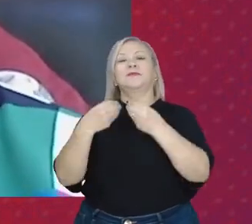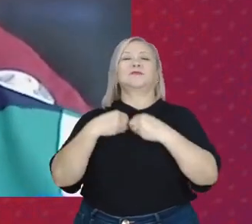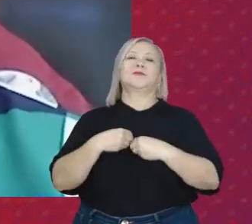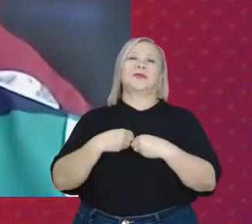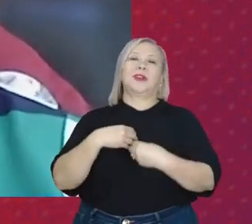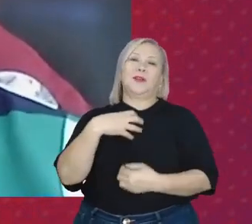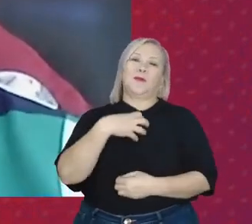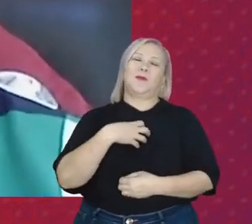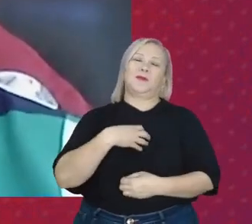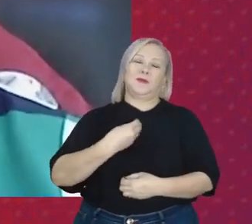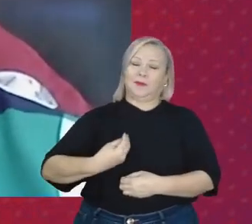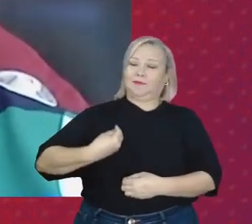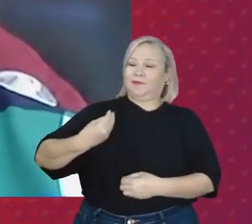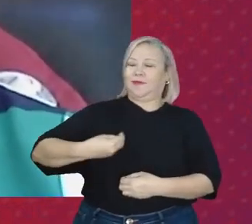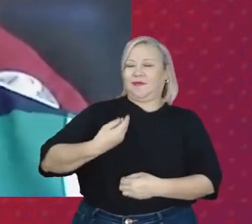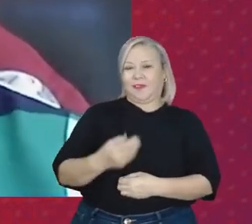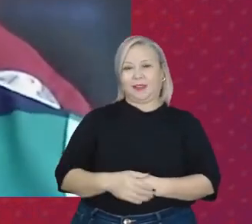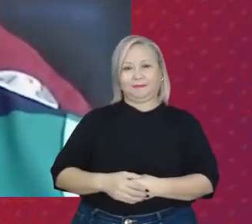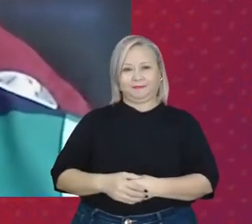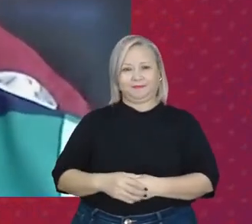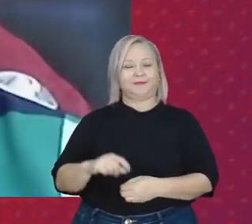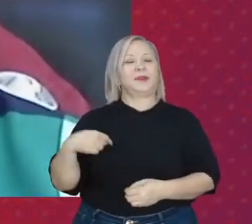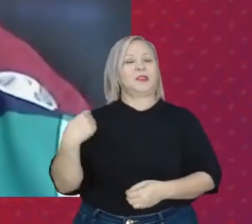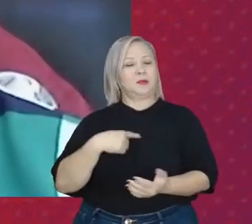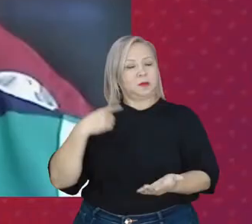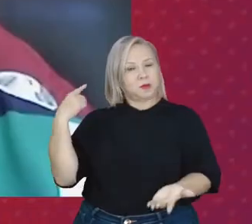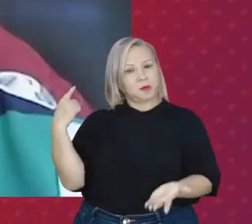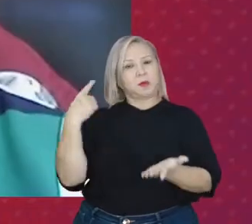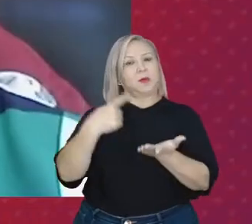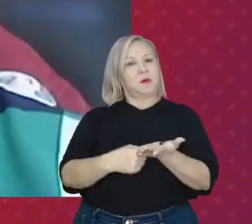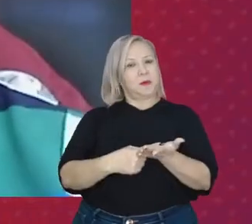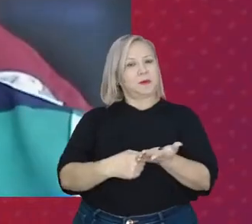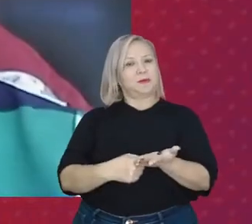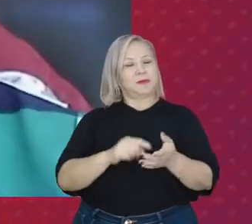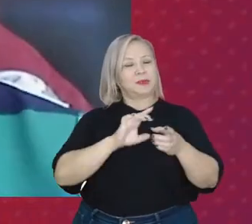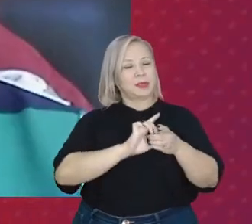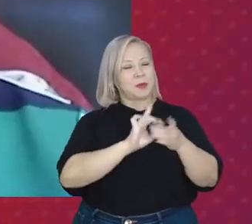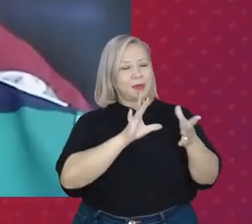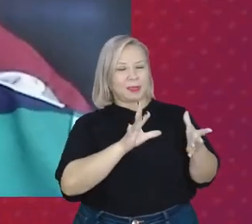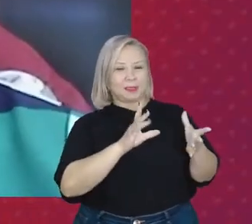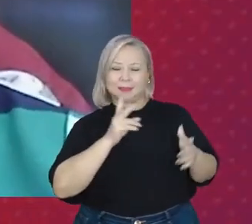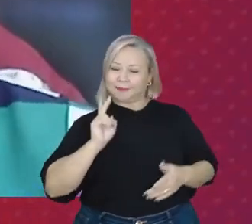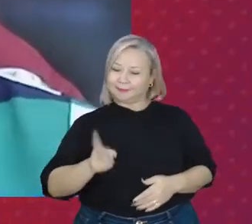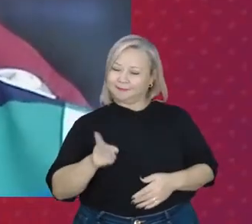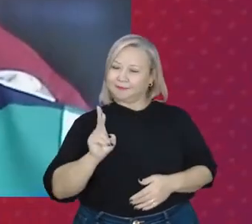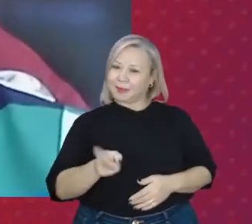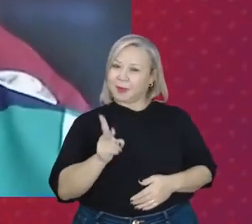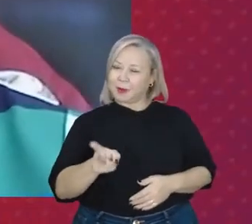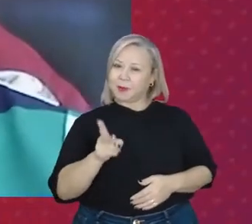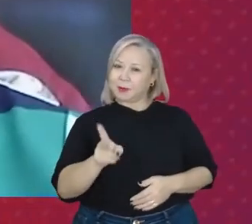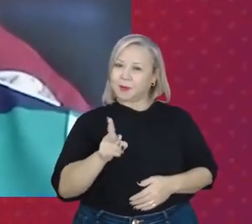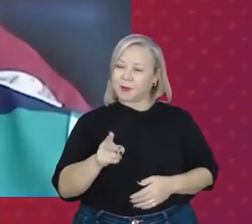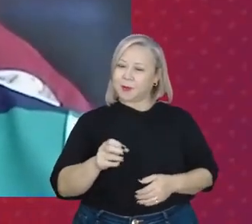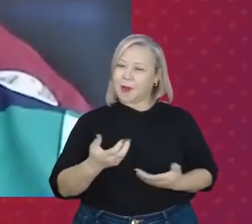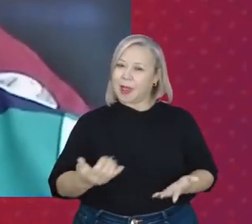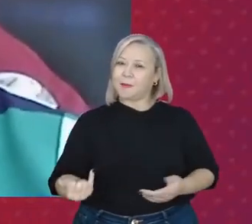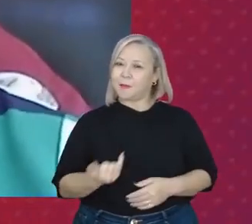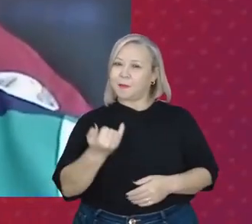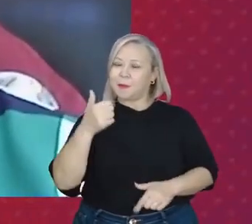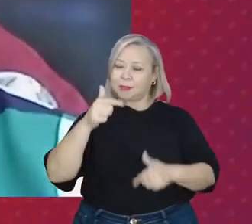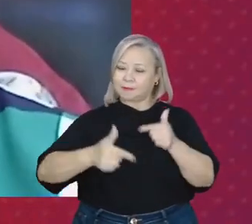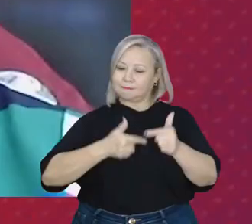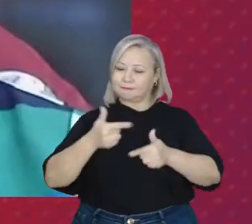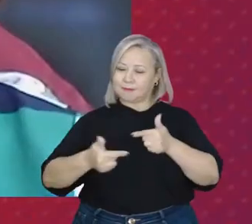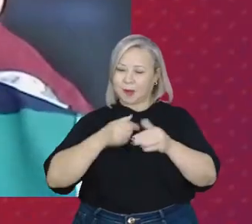Então, o nosso compromisso de democracia é continuar a grande tarefa da educação dos